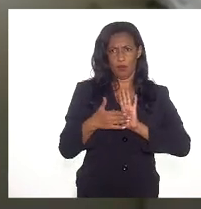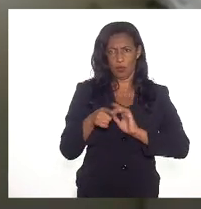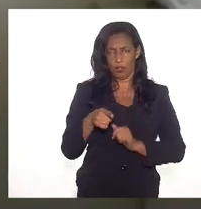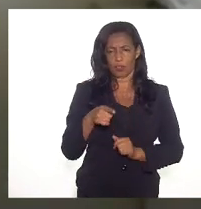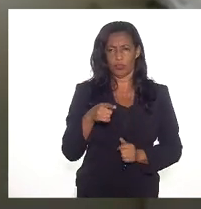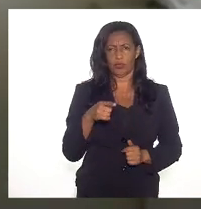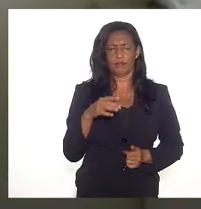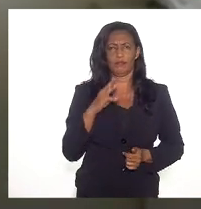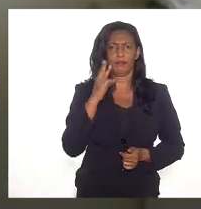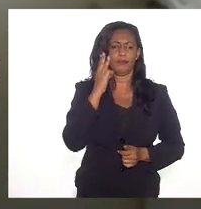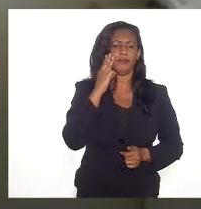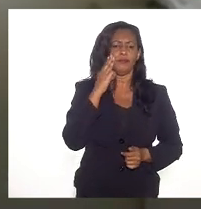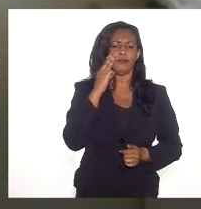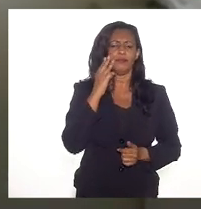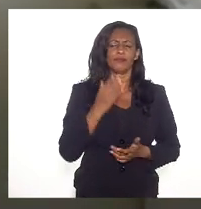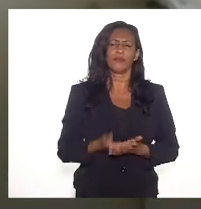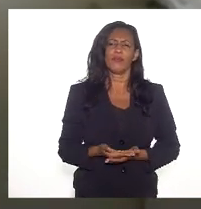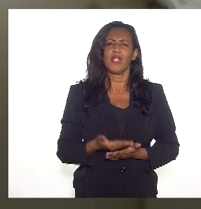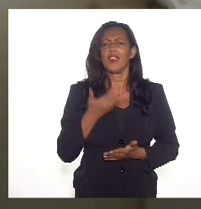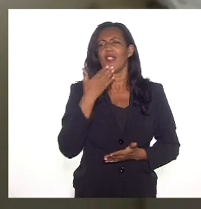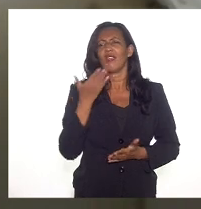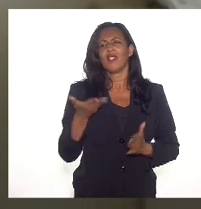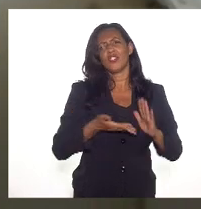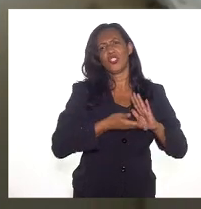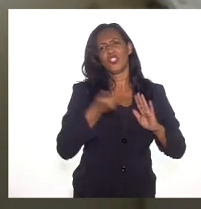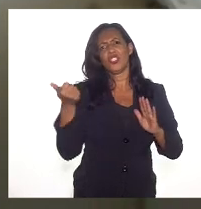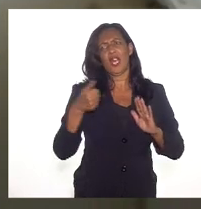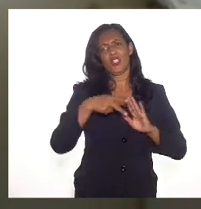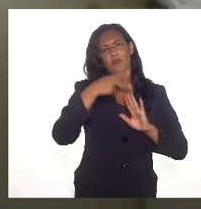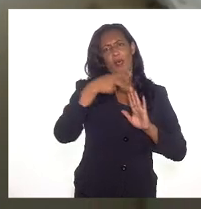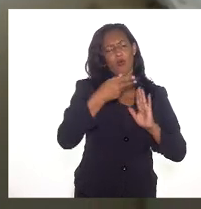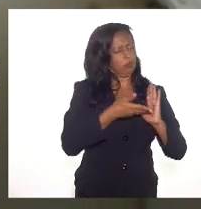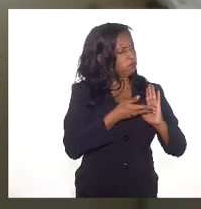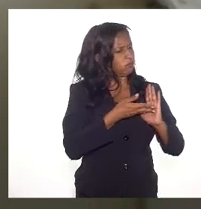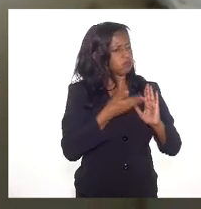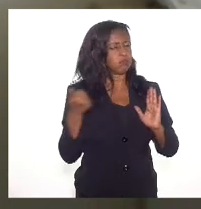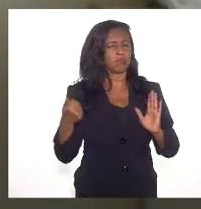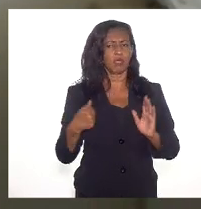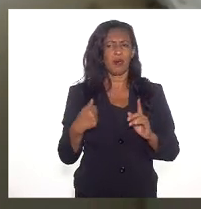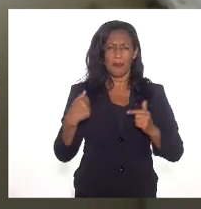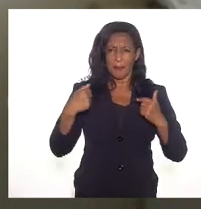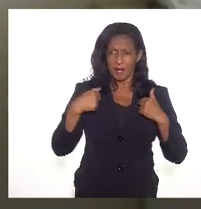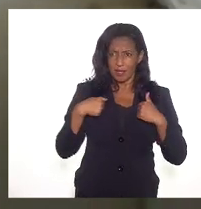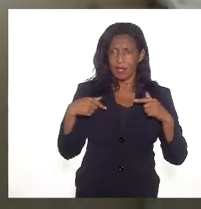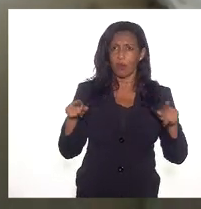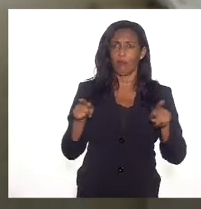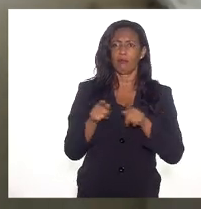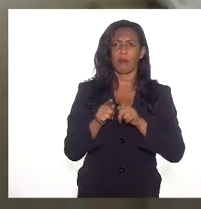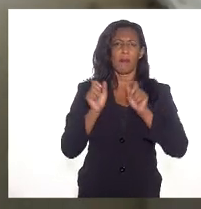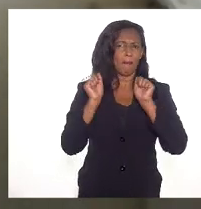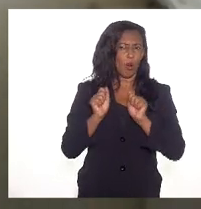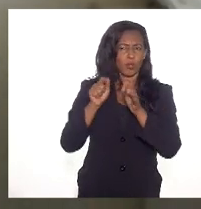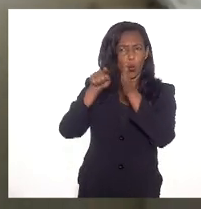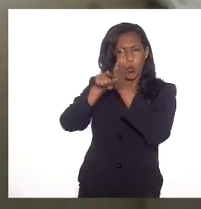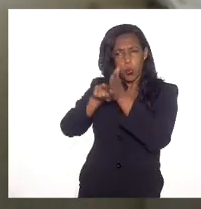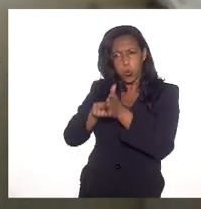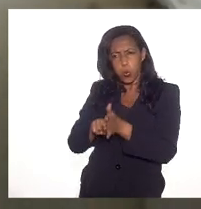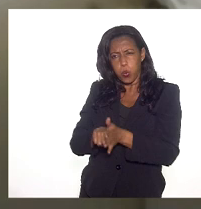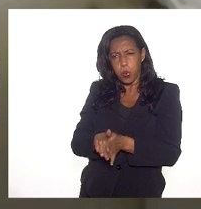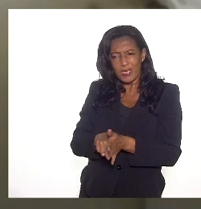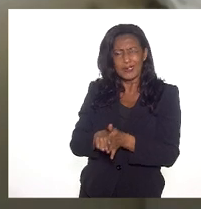Vossa Excelência, para retirar de pauta para uma sessão, para que eu também possa examinar esse